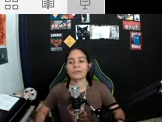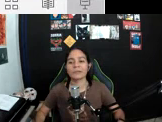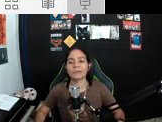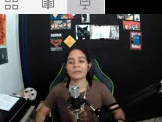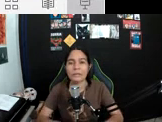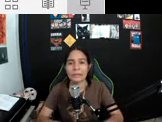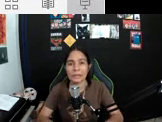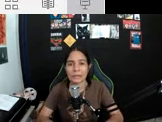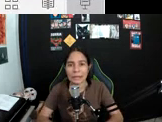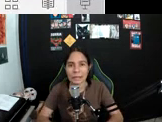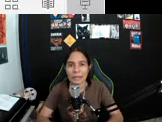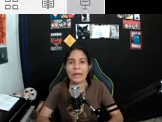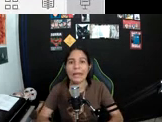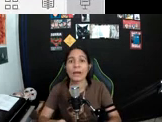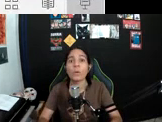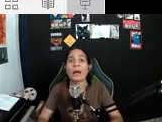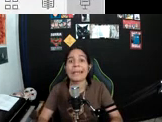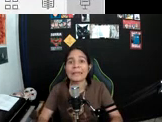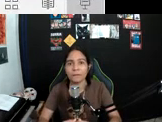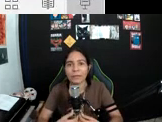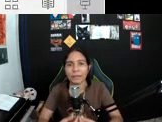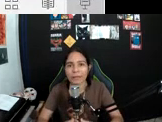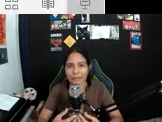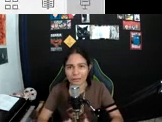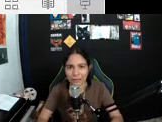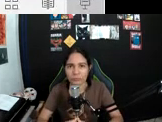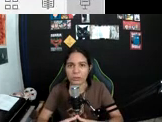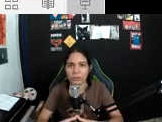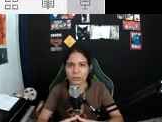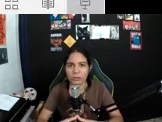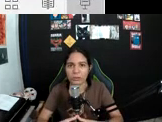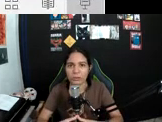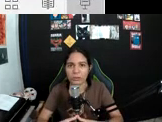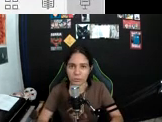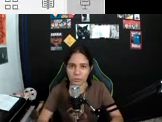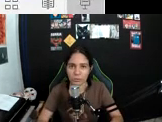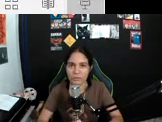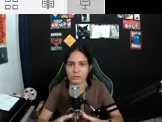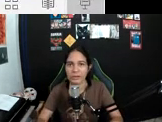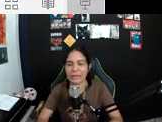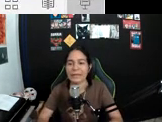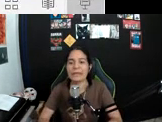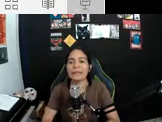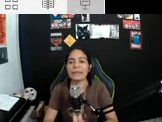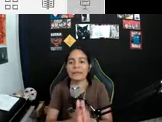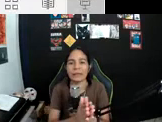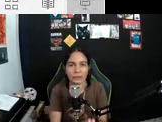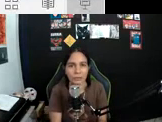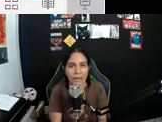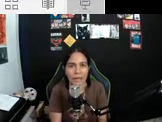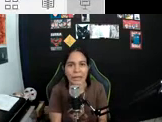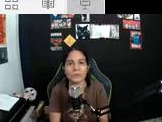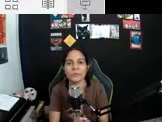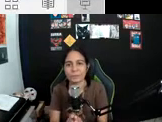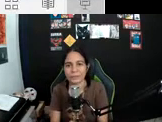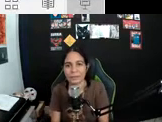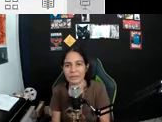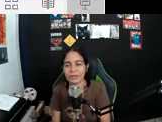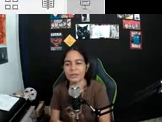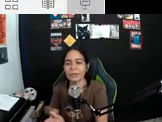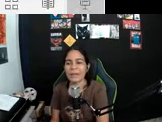estou dizendo que a qualificação do indivíduo, seja ele